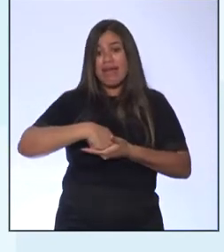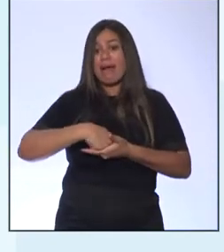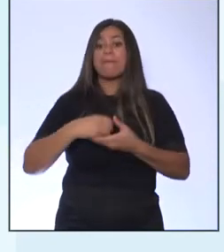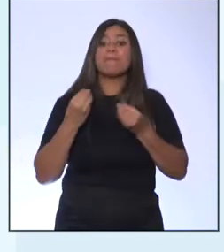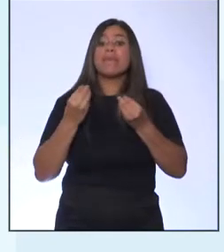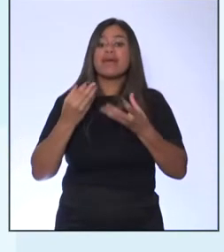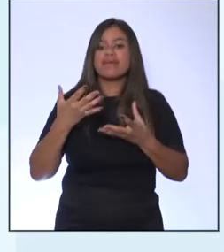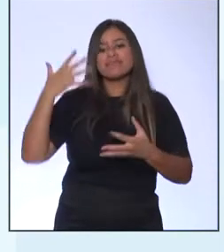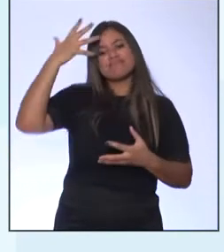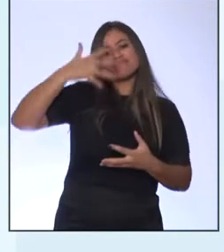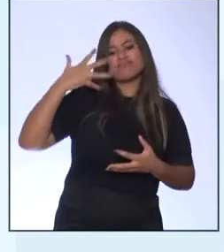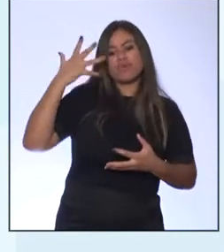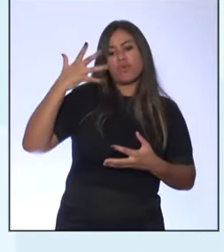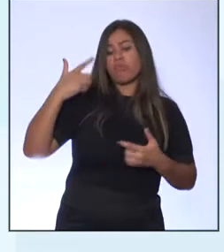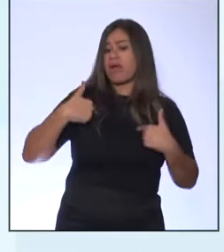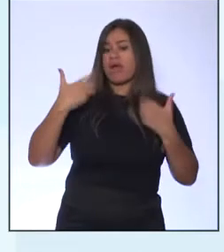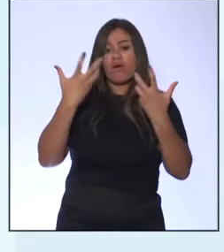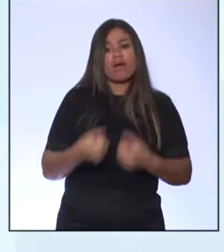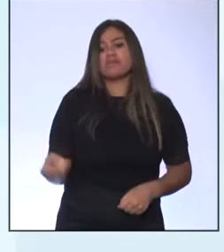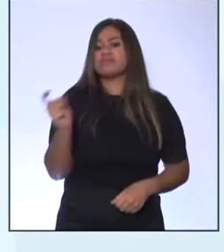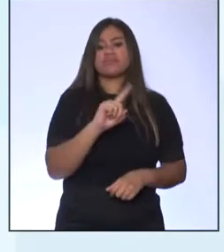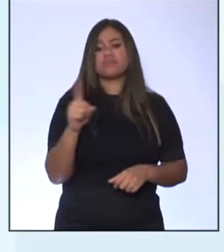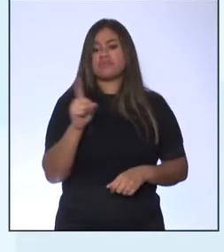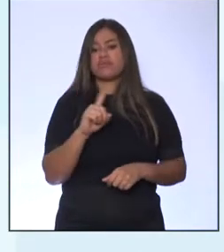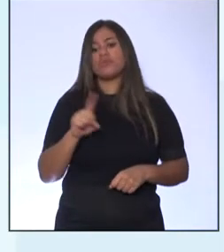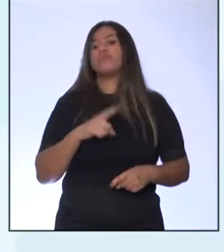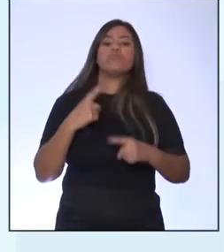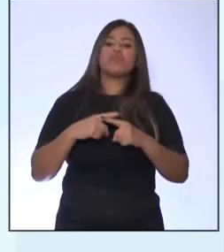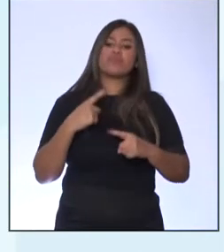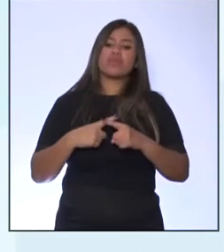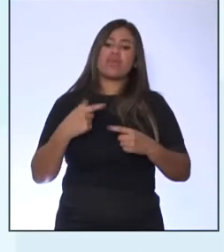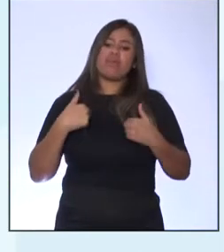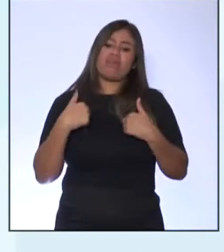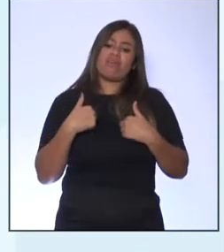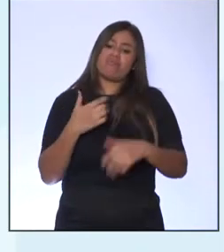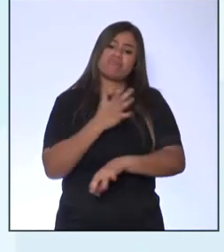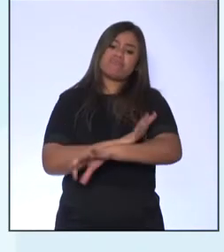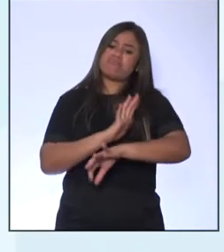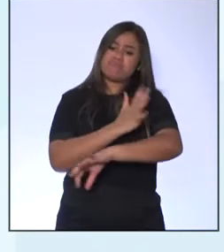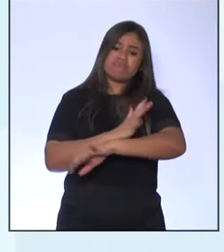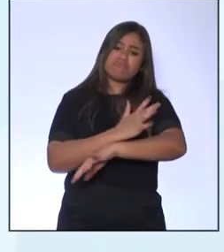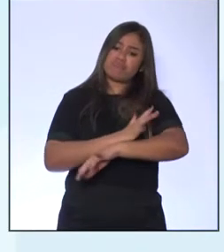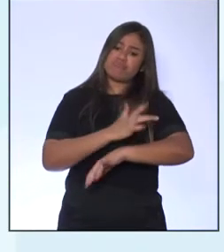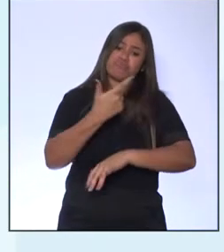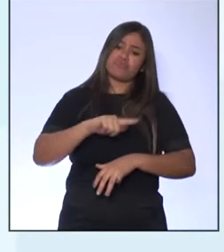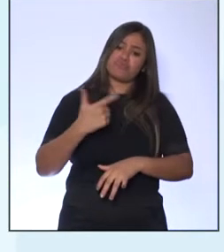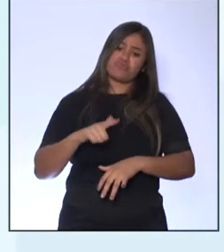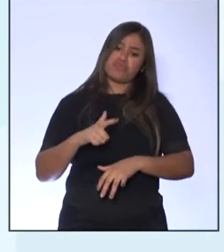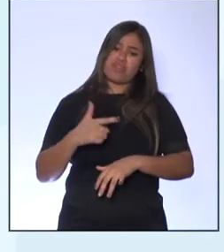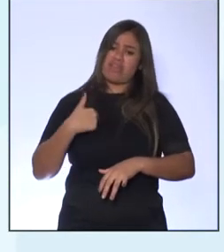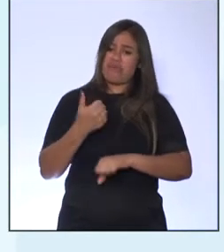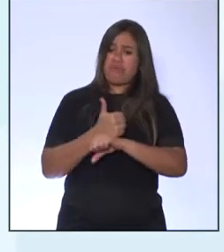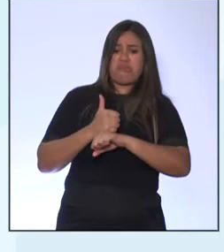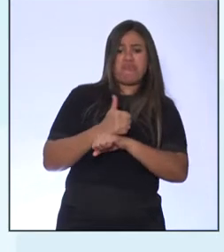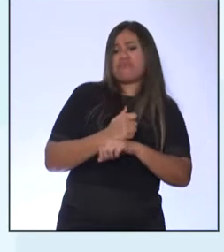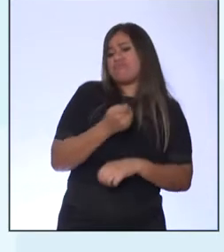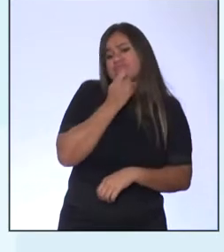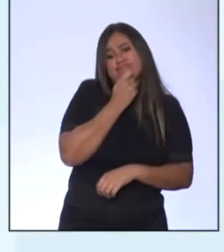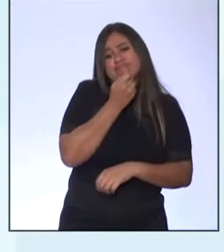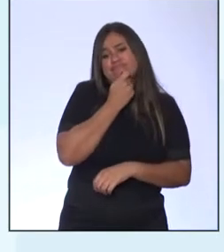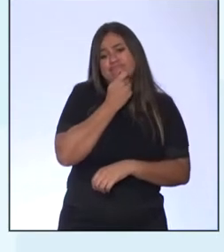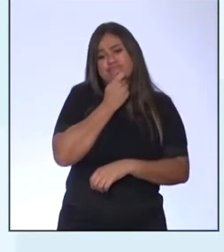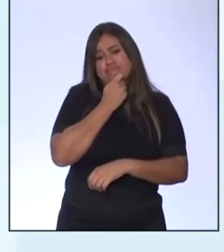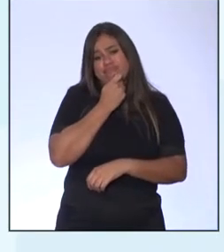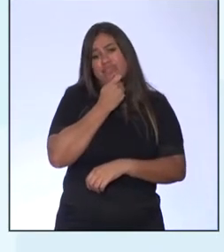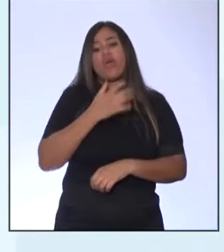não aceitei, porque eu não estava me sentindo preparado profissionalmente para fazê-las. Eu